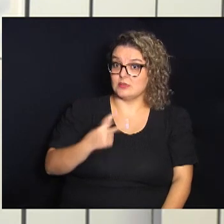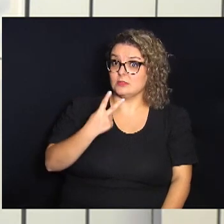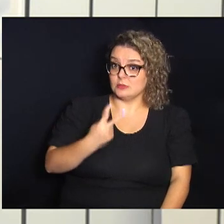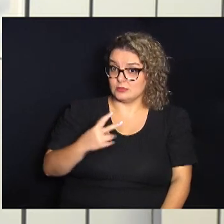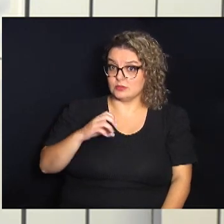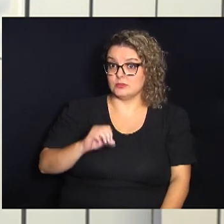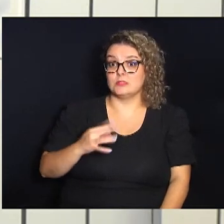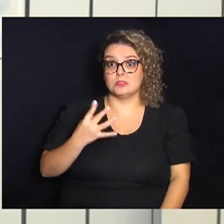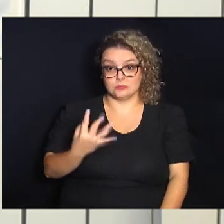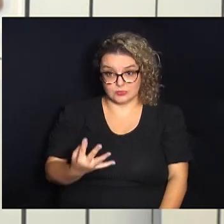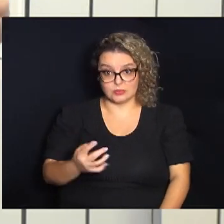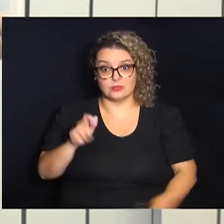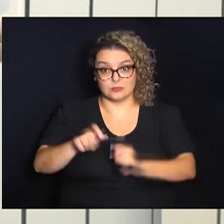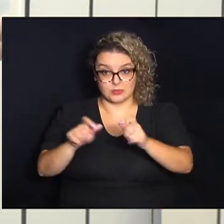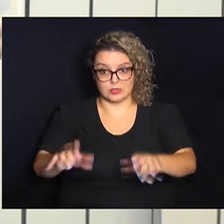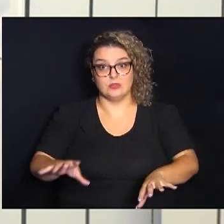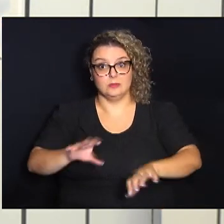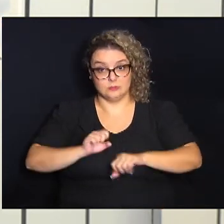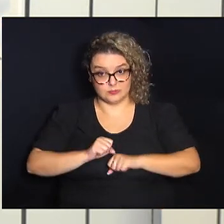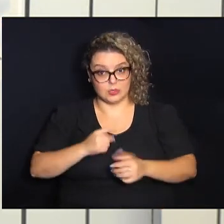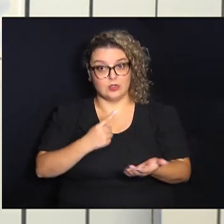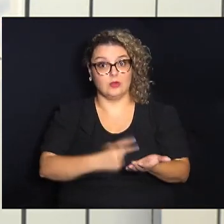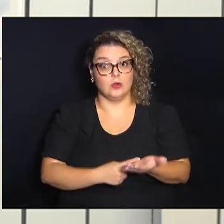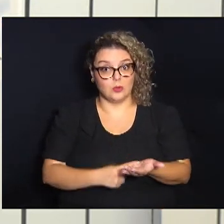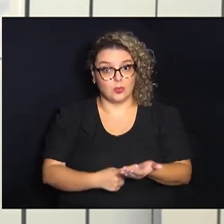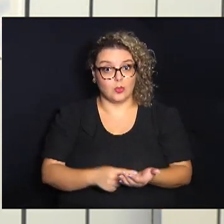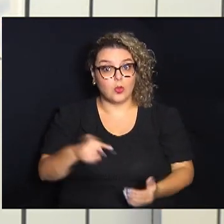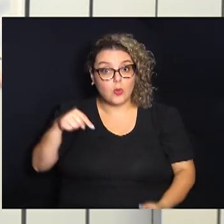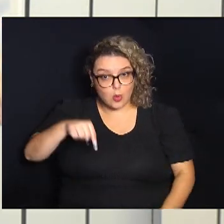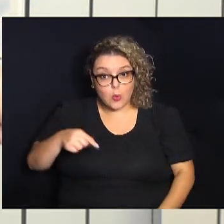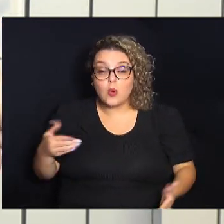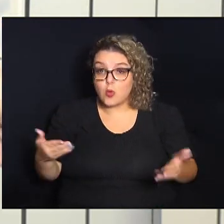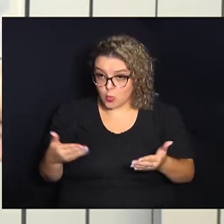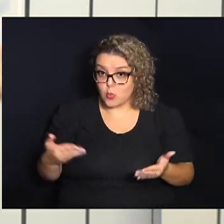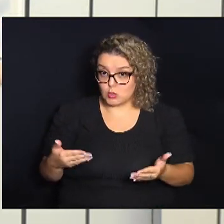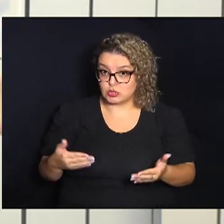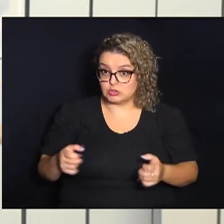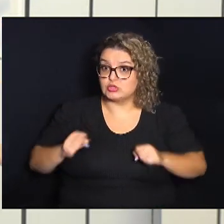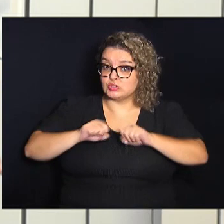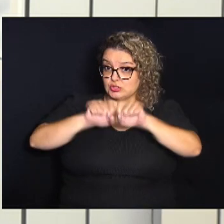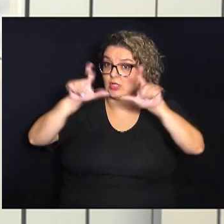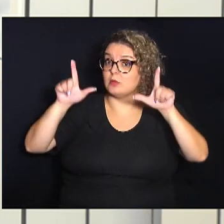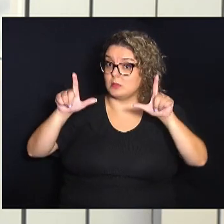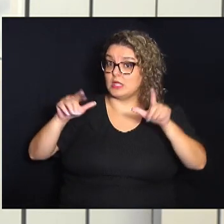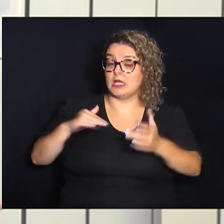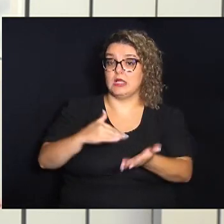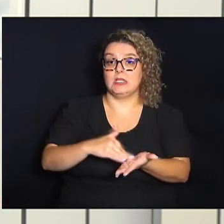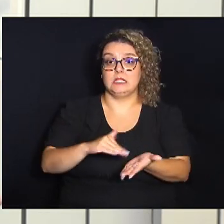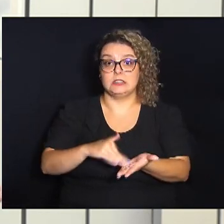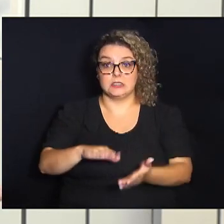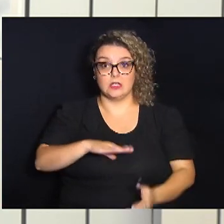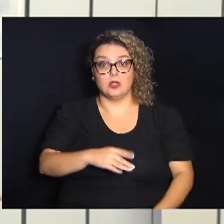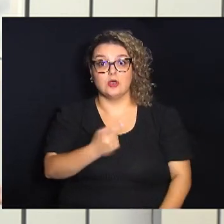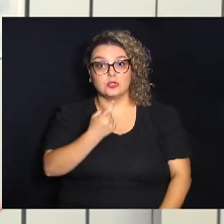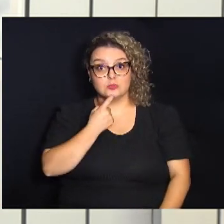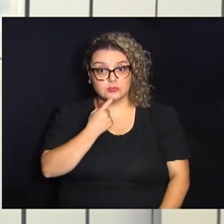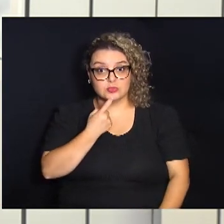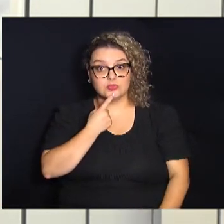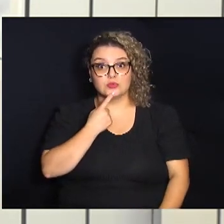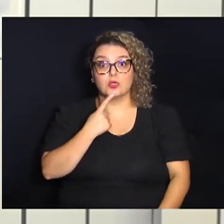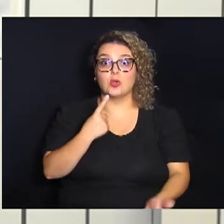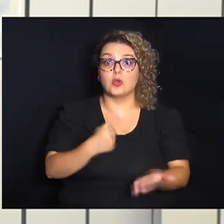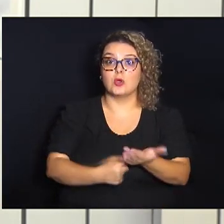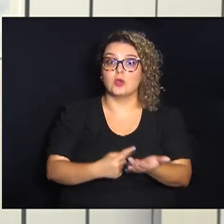3.204 casos tinham sido confirmados. Hoje, nesta manhã, a Secretaria Municipal de Saúde